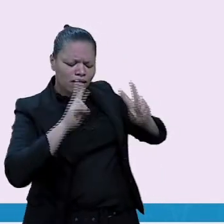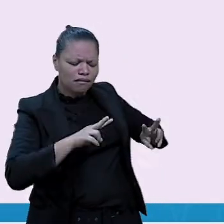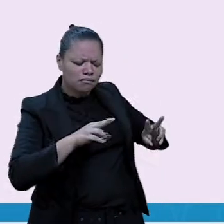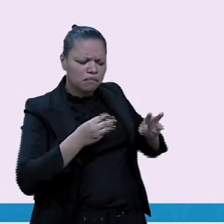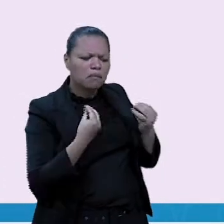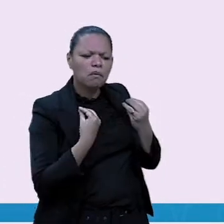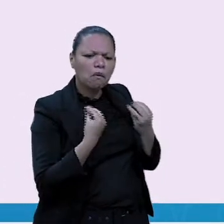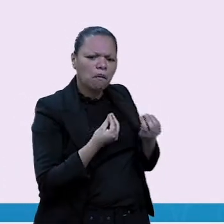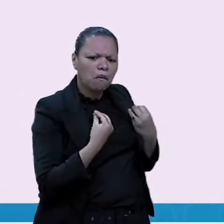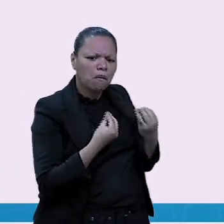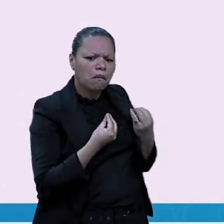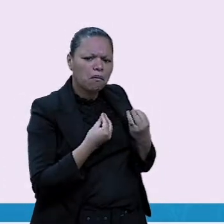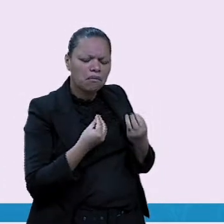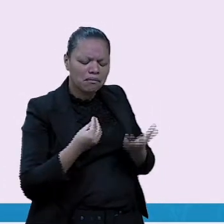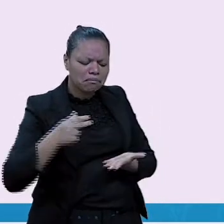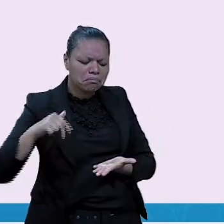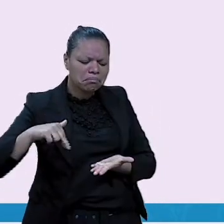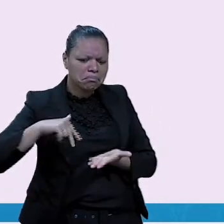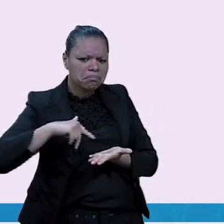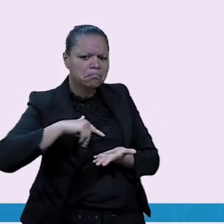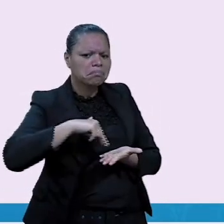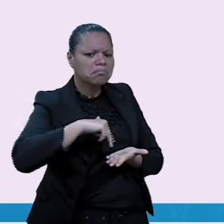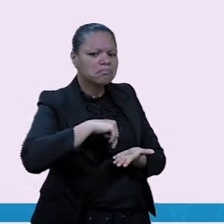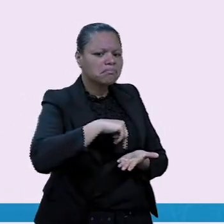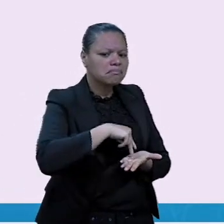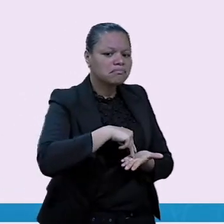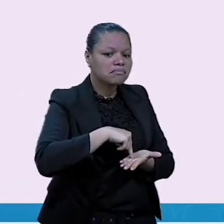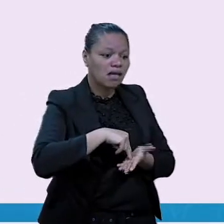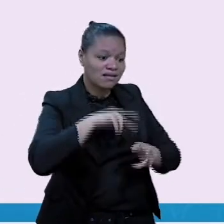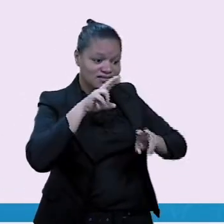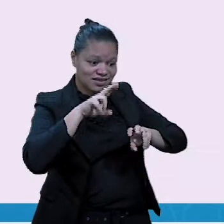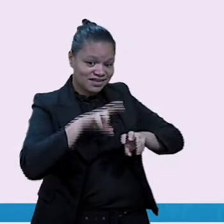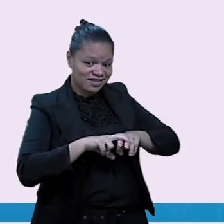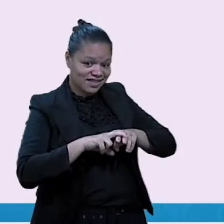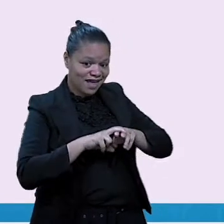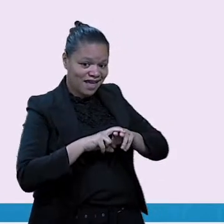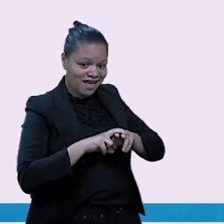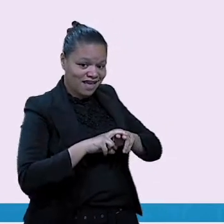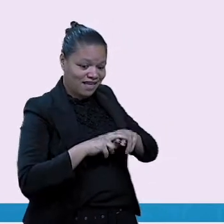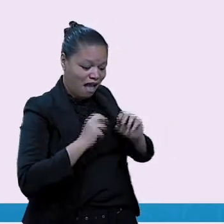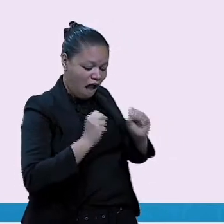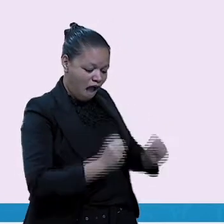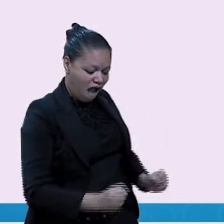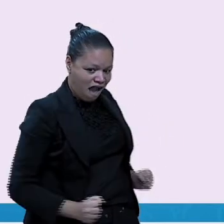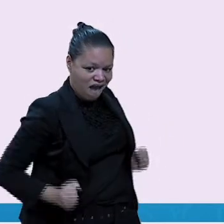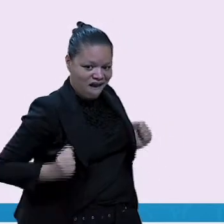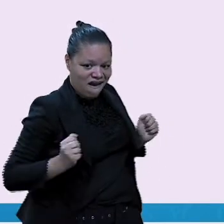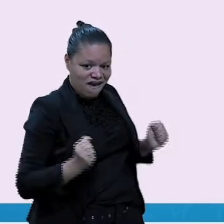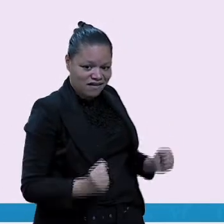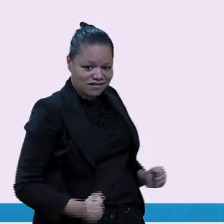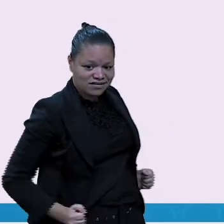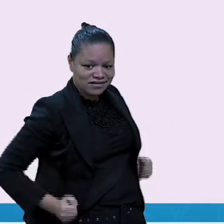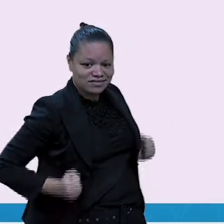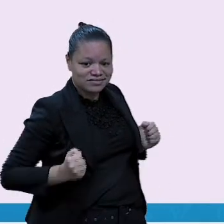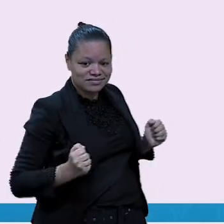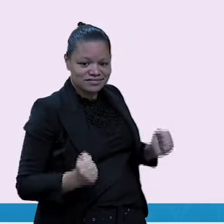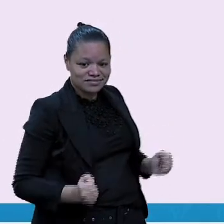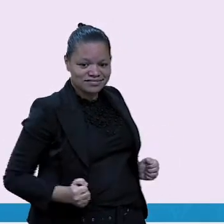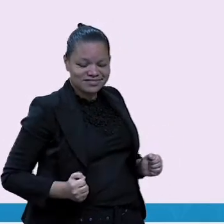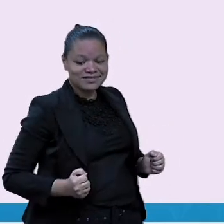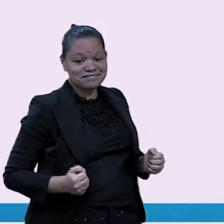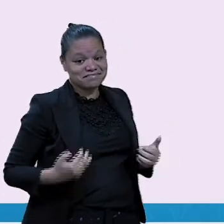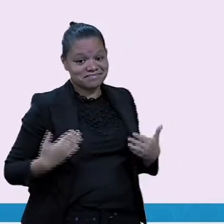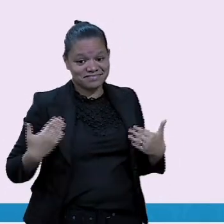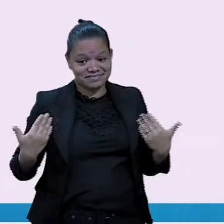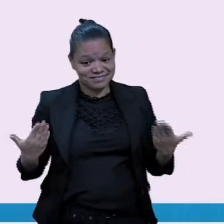se ele estava na cadeira de roda. Mas ele mesmo aí teve essa tiradinha, a gente chama, tirou a galerinha aí da turma da